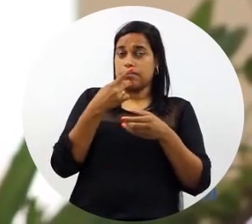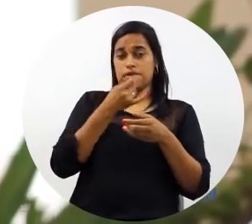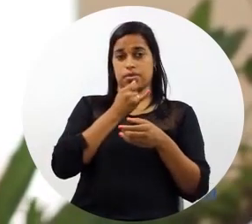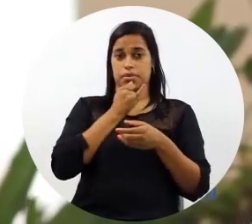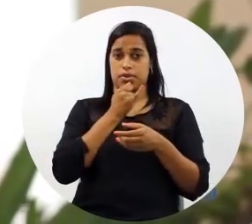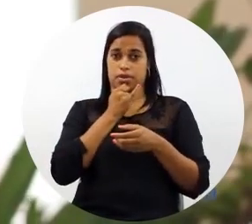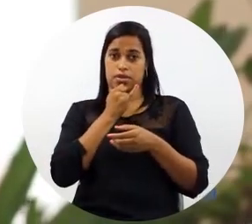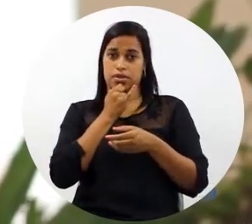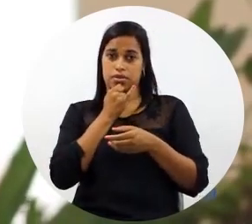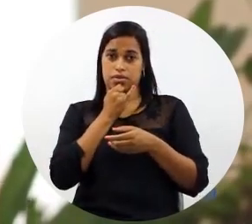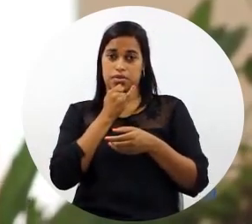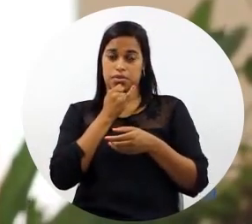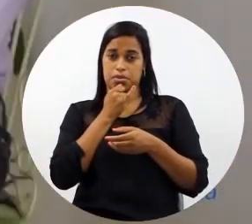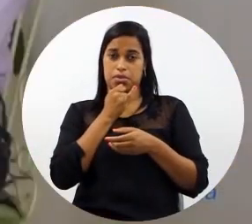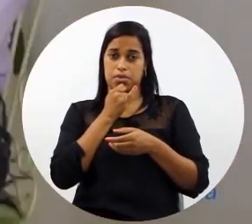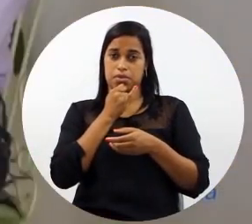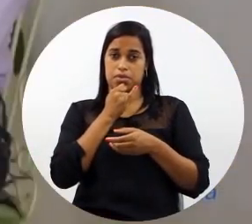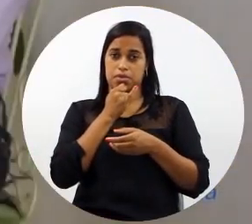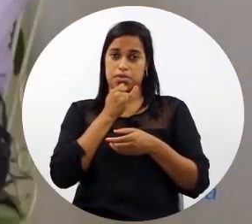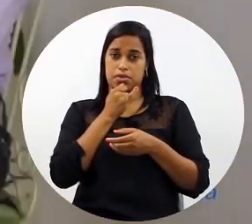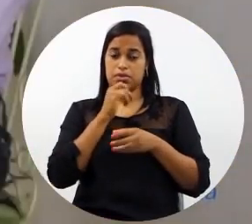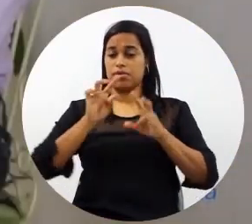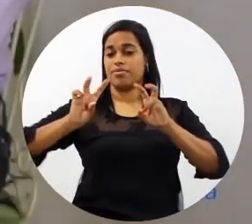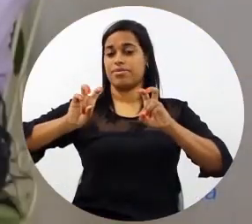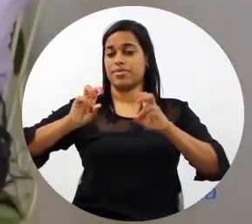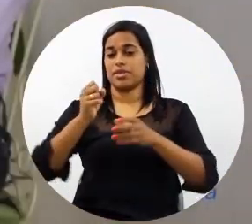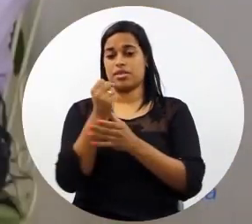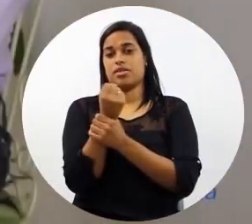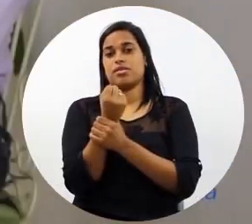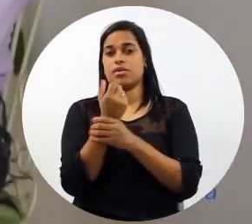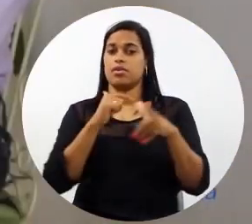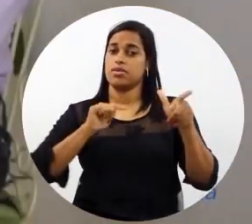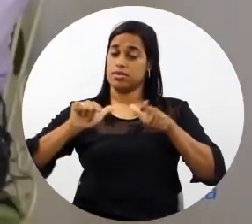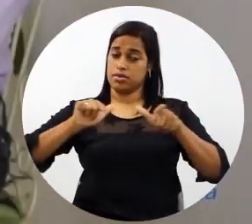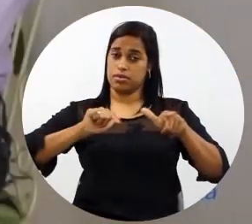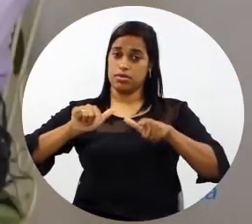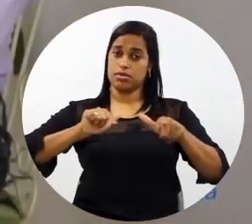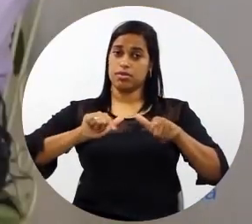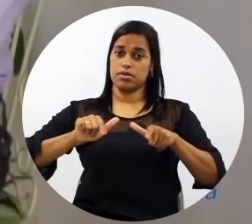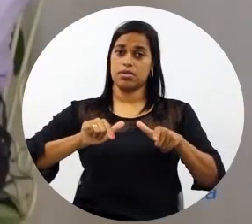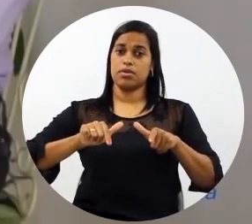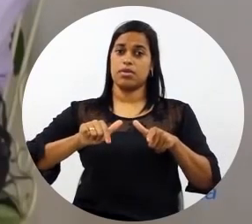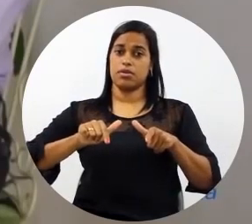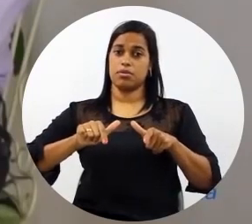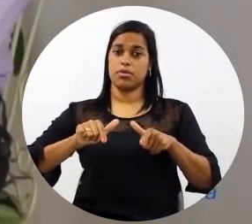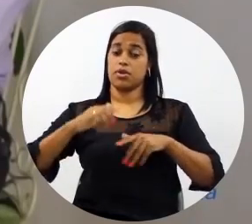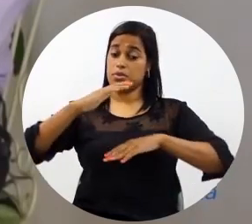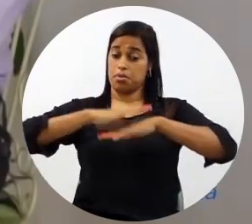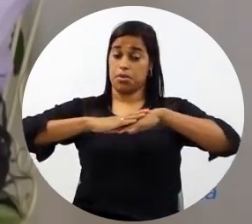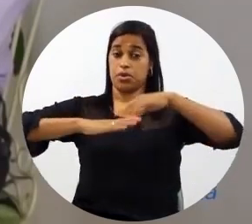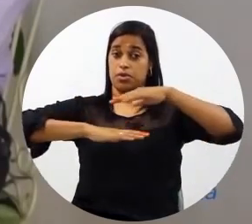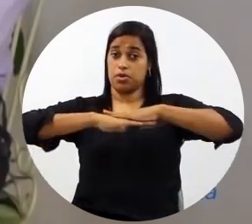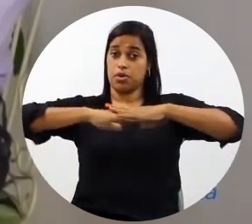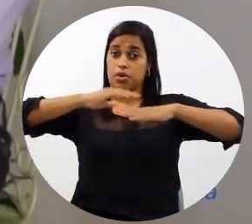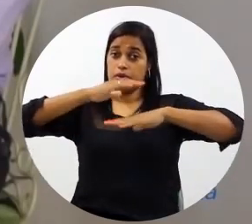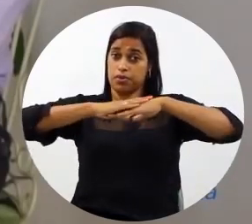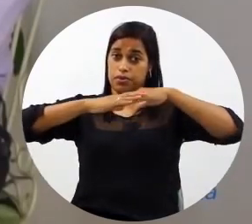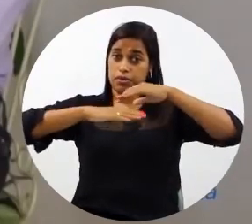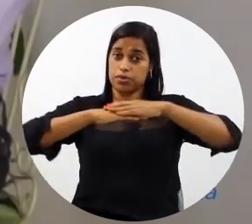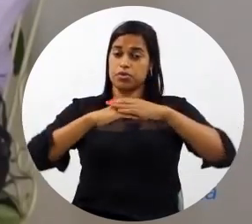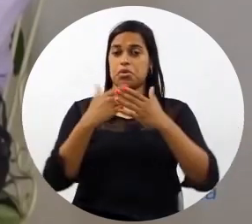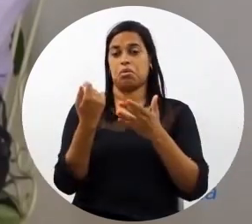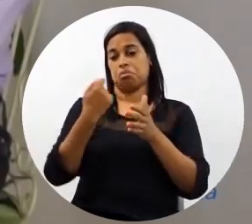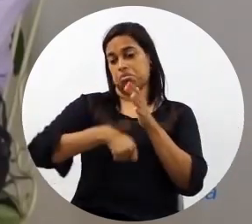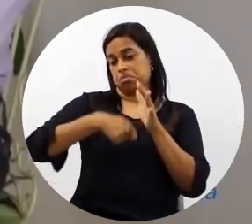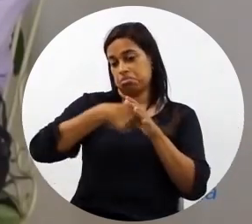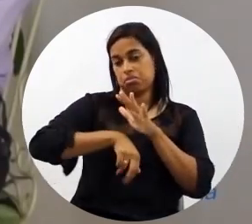assim, que com relação à questão da segurança do trabalho, e que o funcionário não cumpre